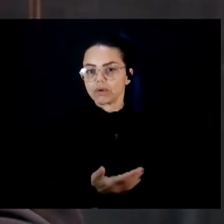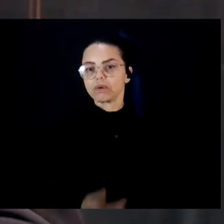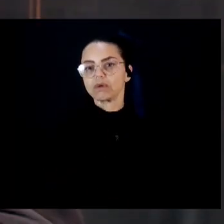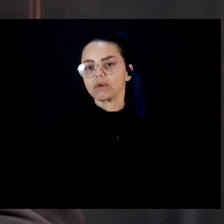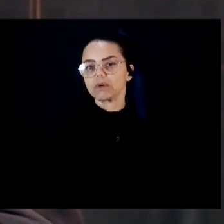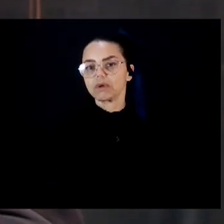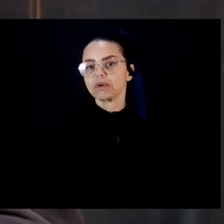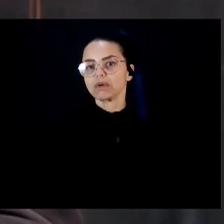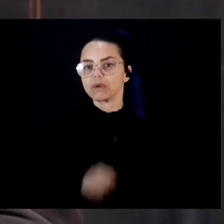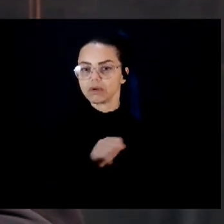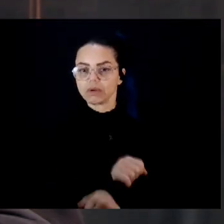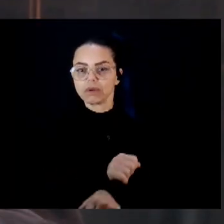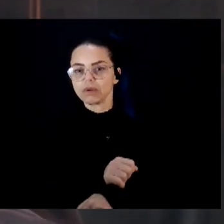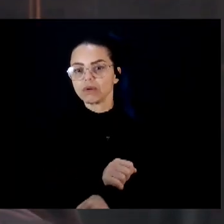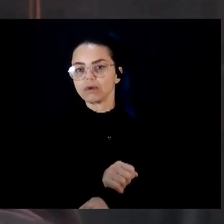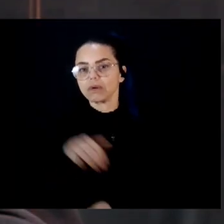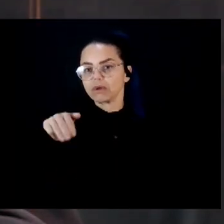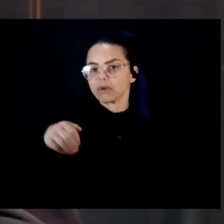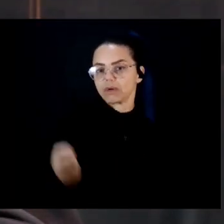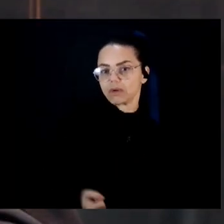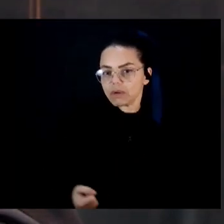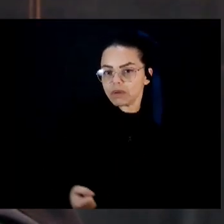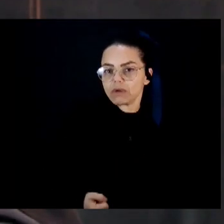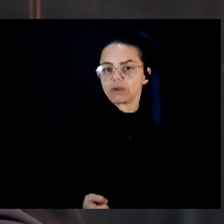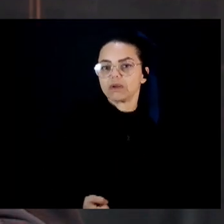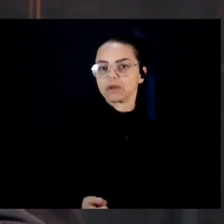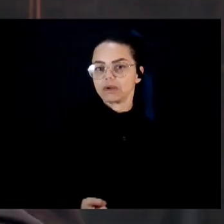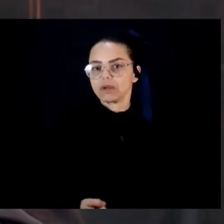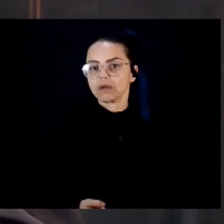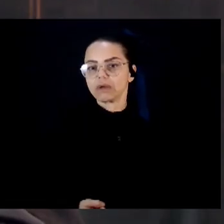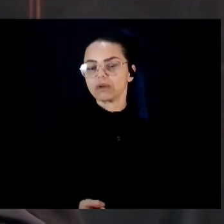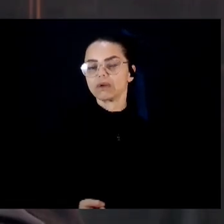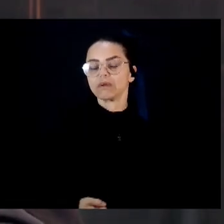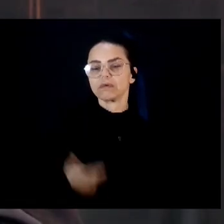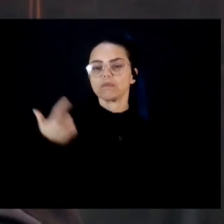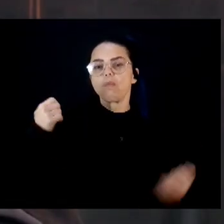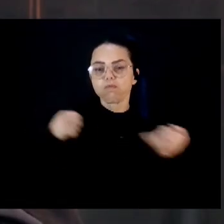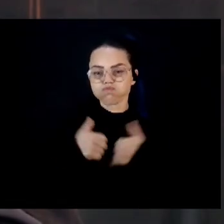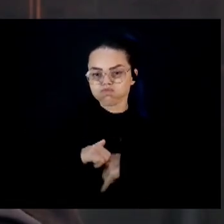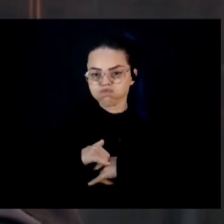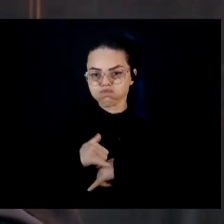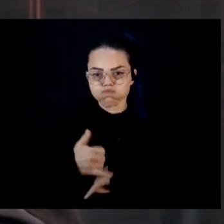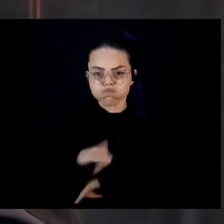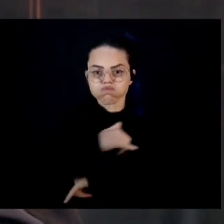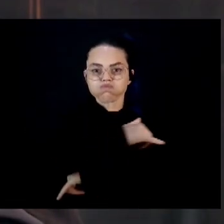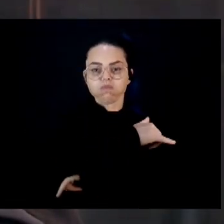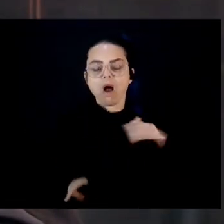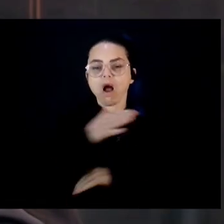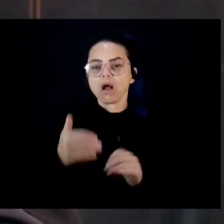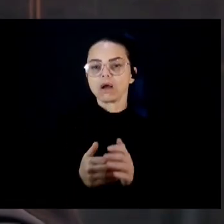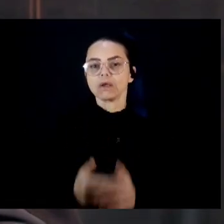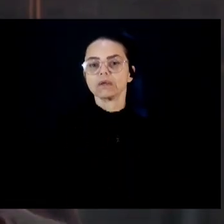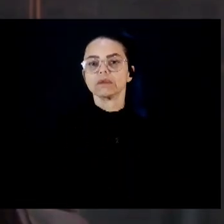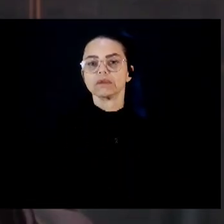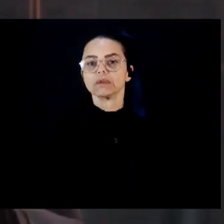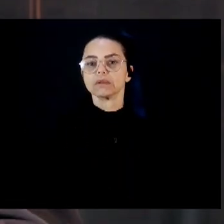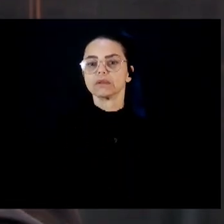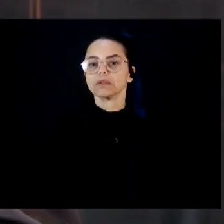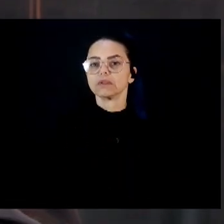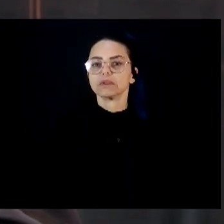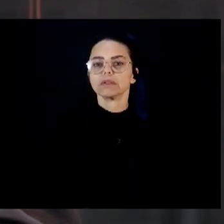parar o uso da caneta, você vai reganhar tudo, porque um organismo que não está consumindo,